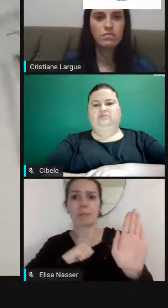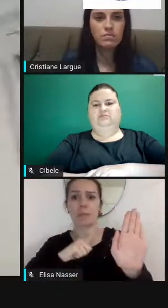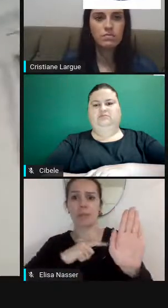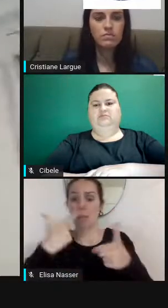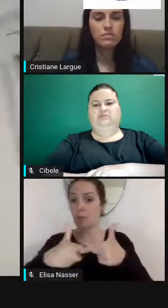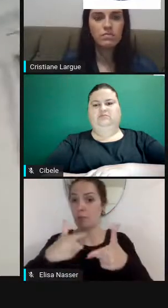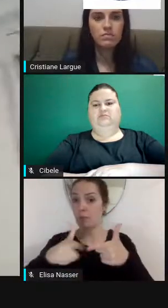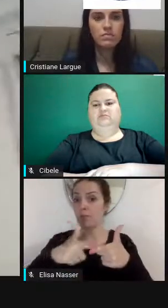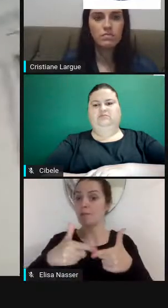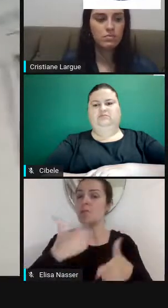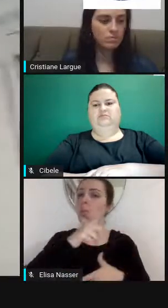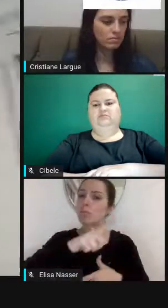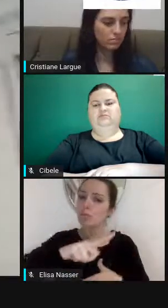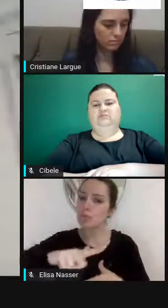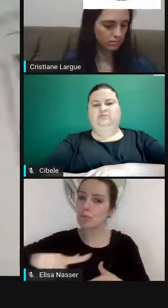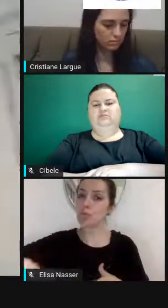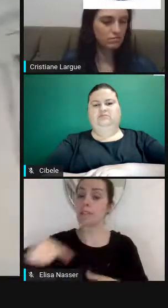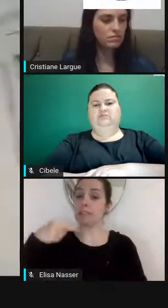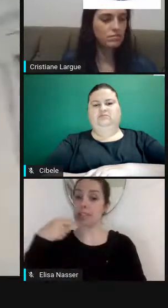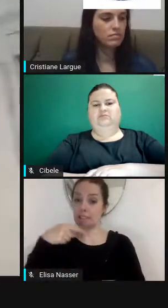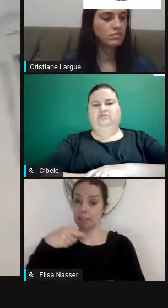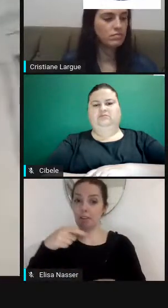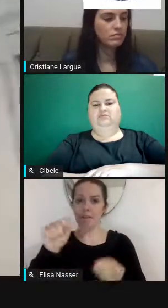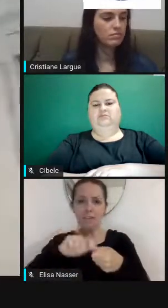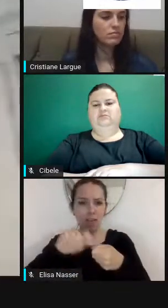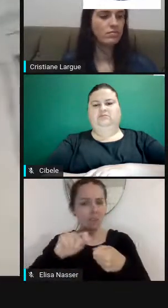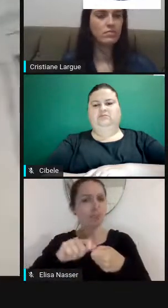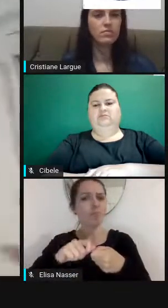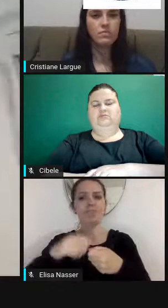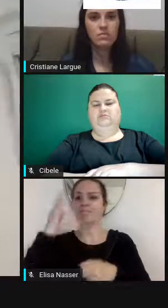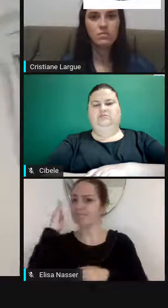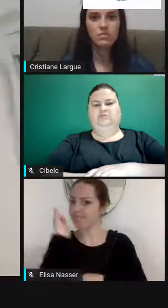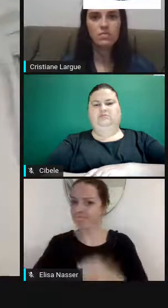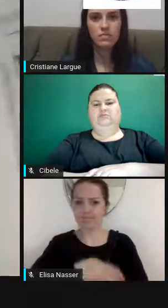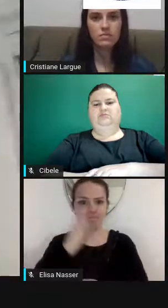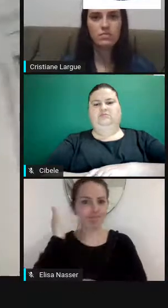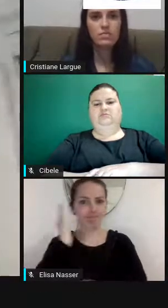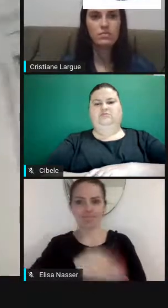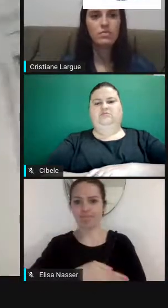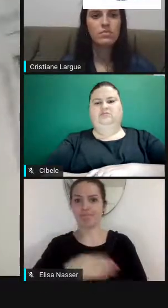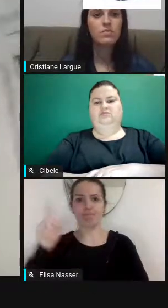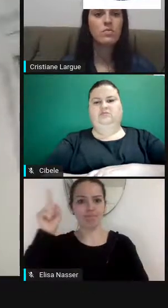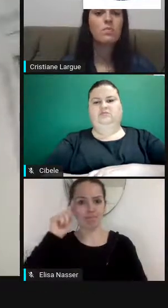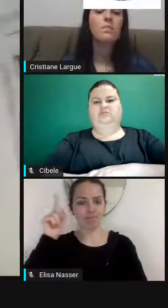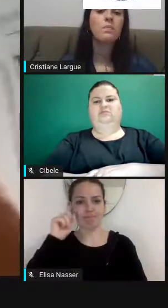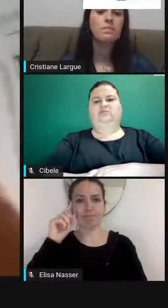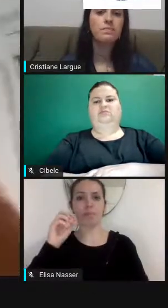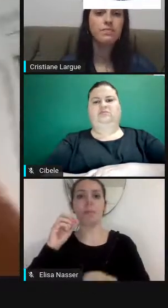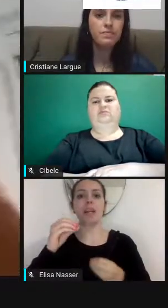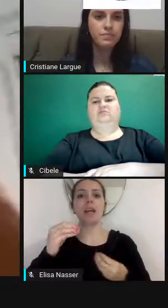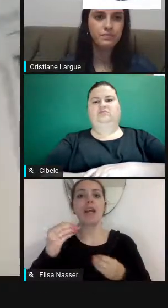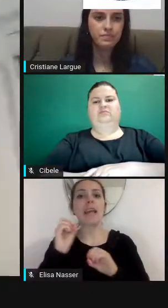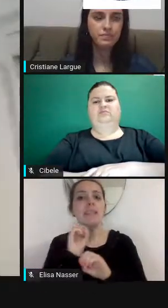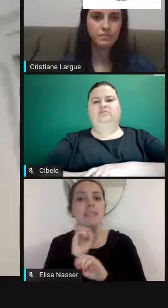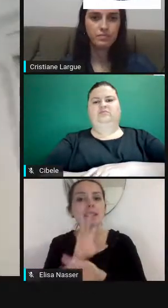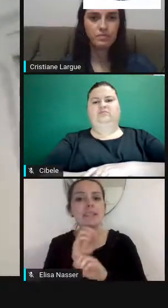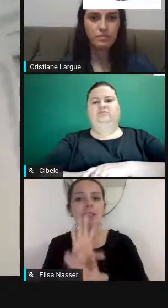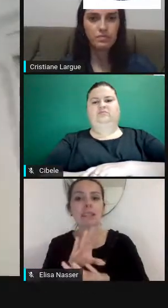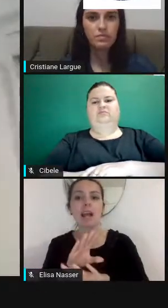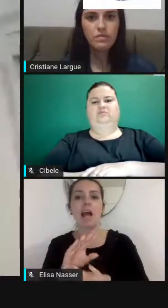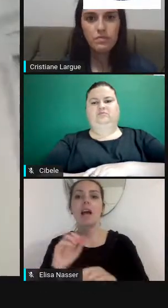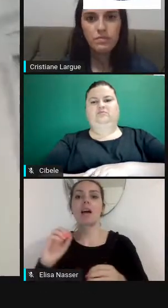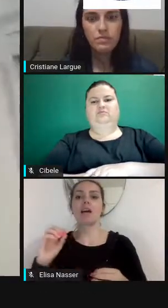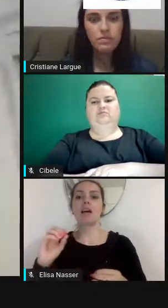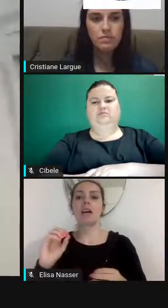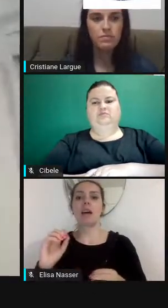isso é uma coisa que eu costumo fazer bastante aqui trabalhando com controle de pragas e aplicar os conceitos da Educação Ambiental seja em condomínios